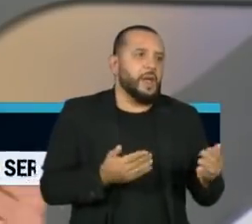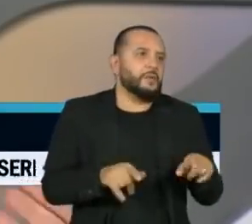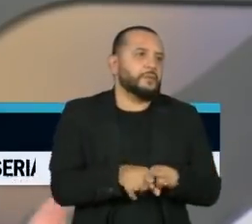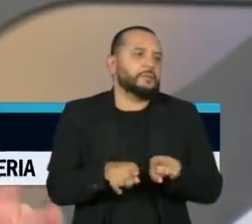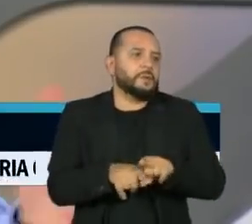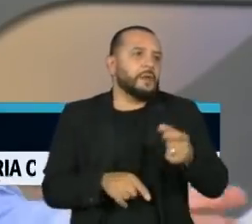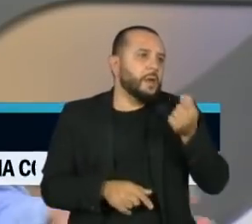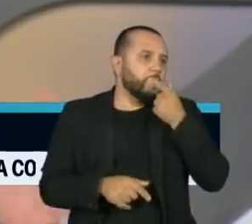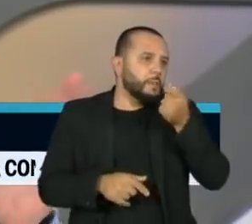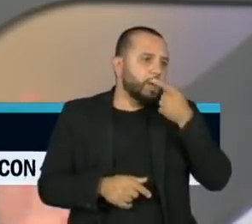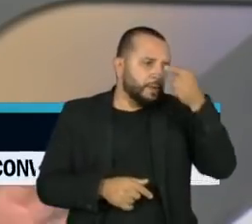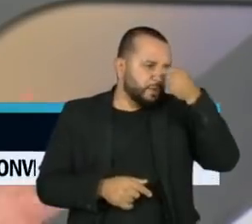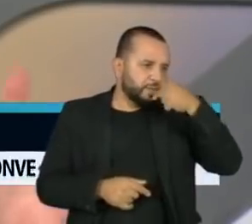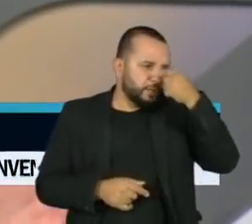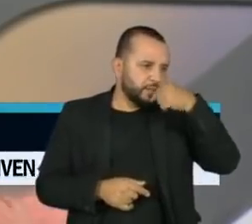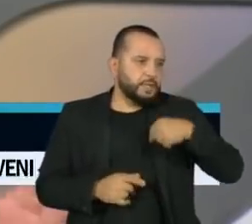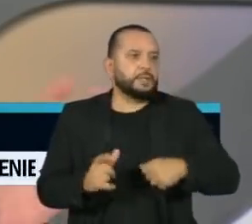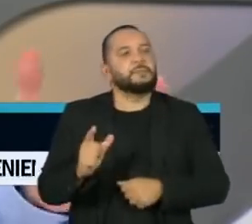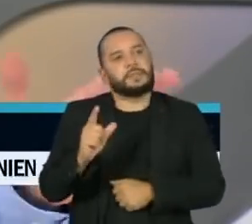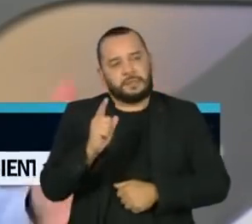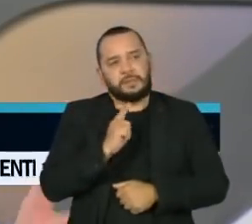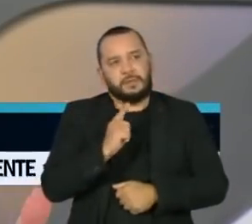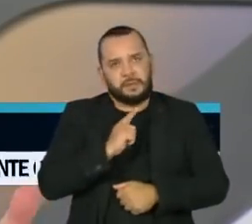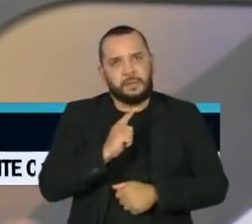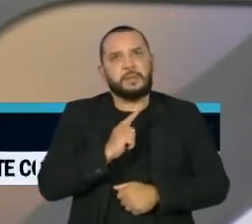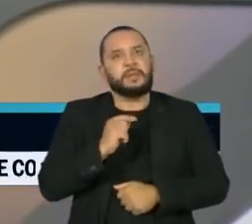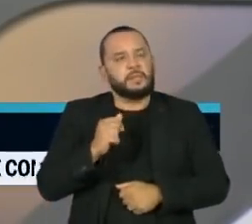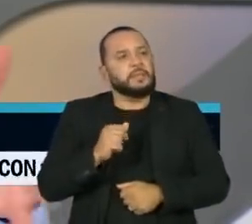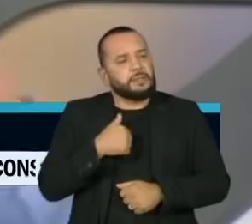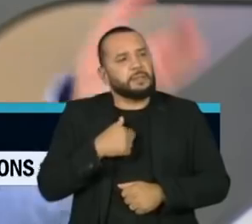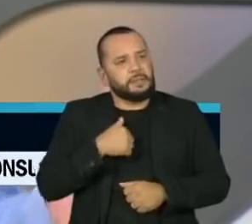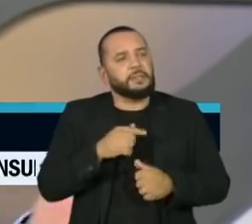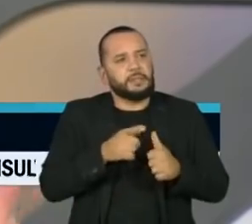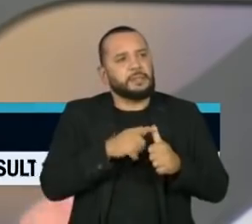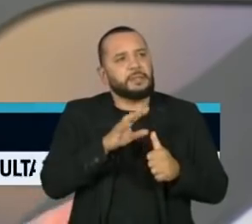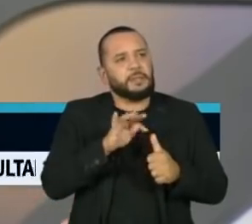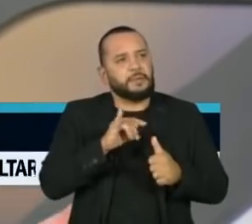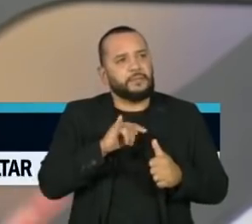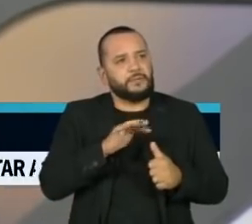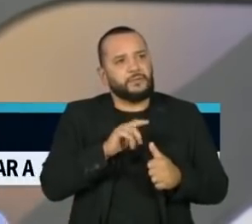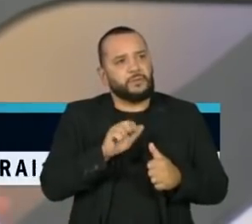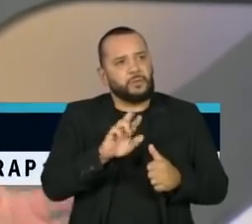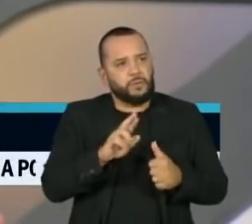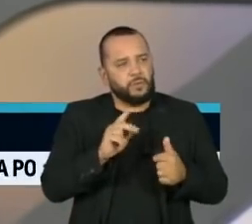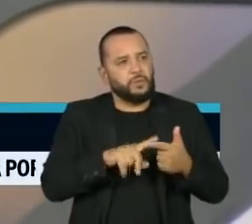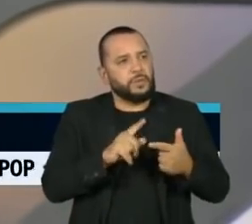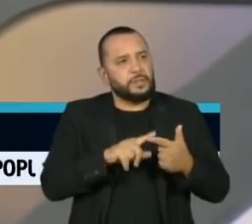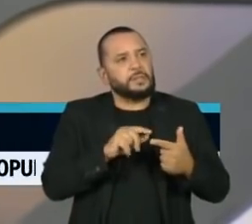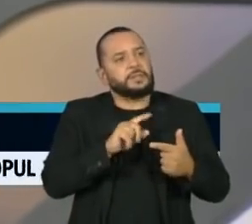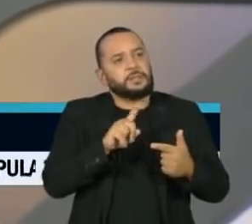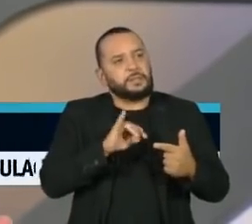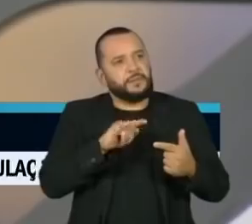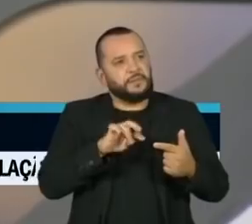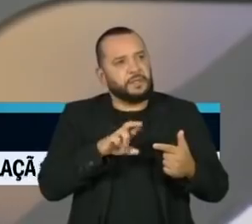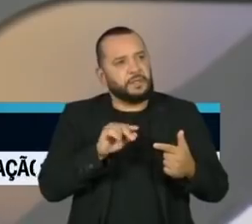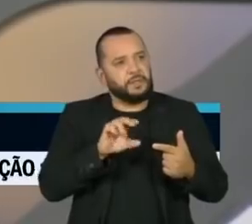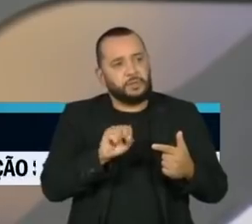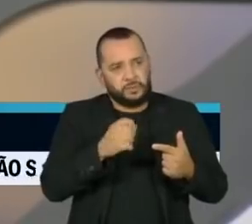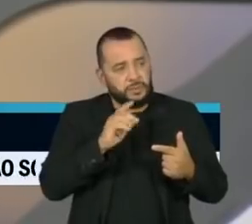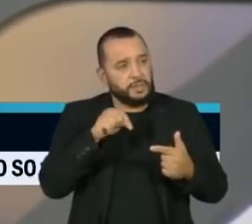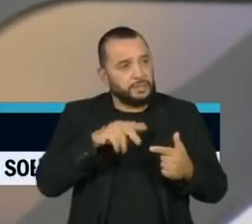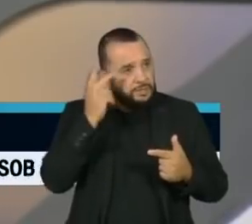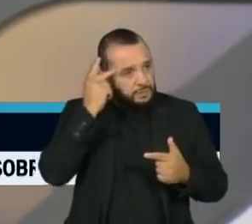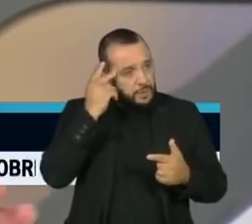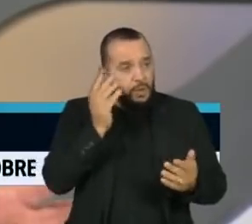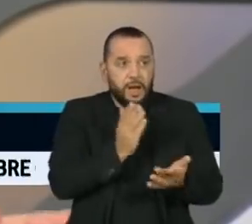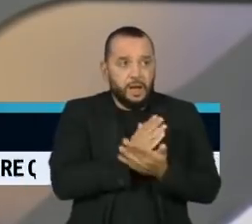Remédios para a gripe tem o oseltamivir, o Tamiflu, que não tem na cidade de São Paulo já esgotados os estoques. Mas isso